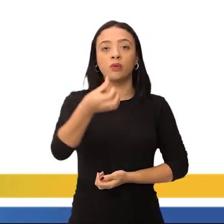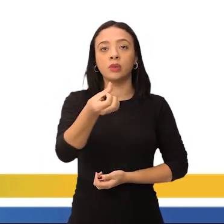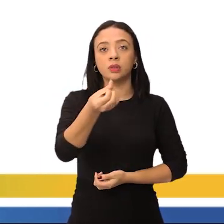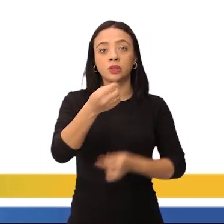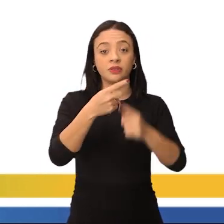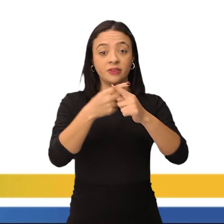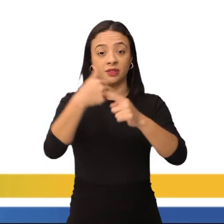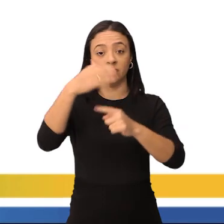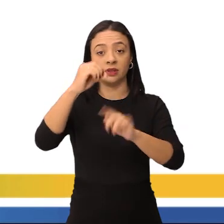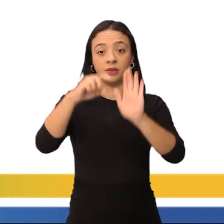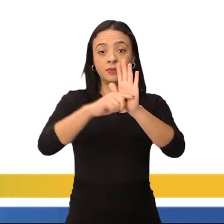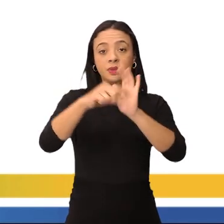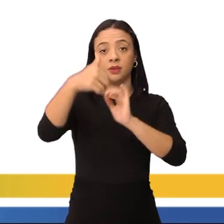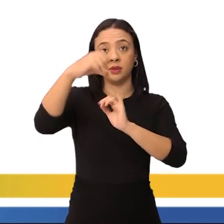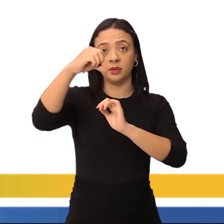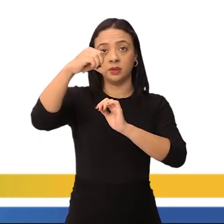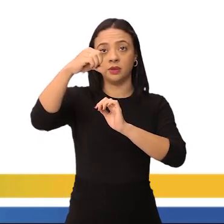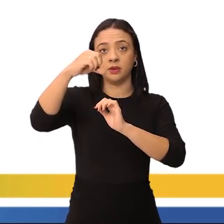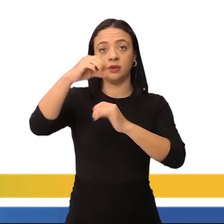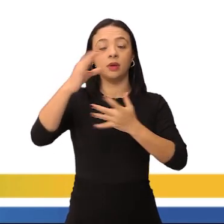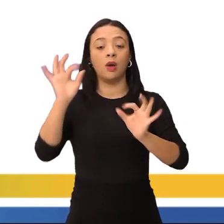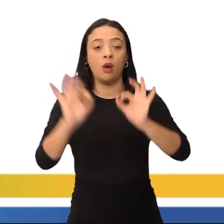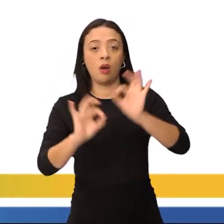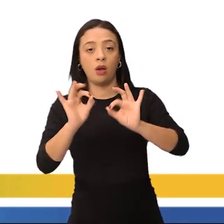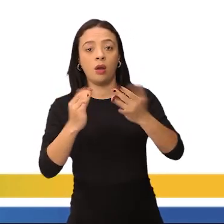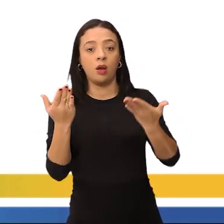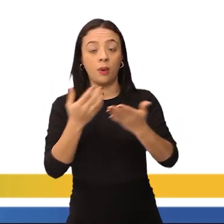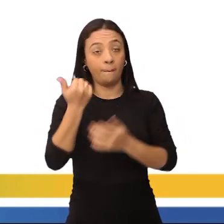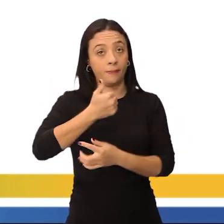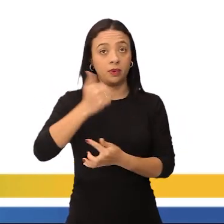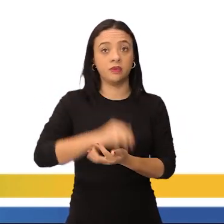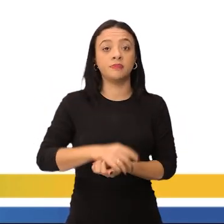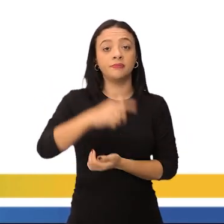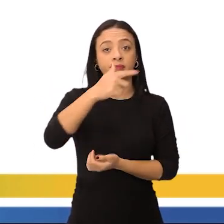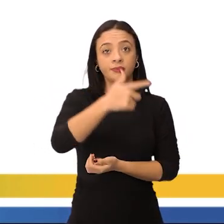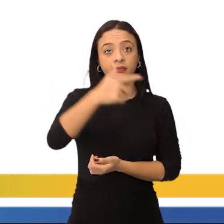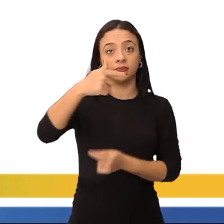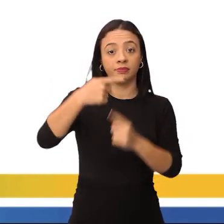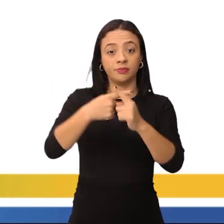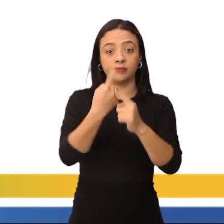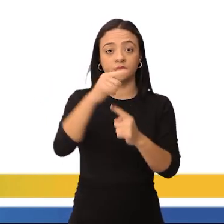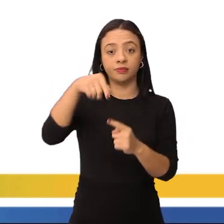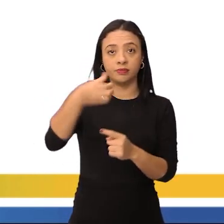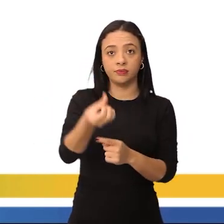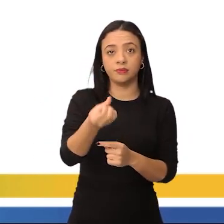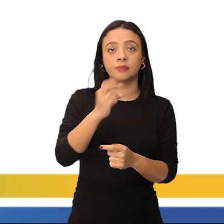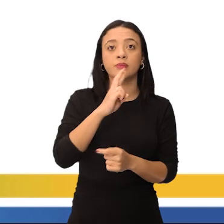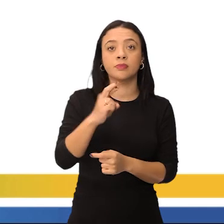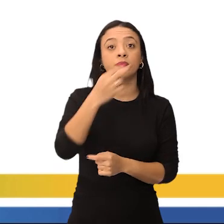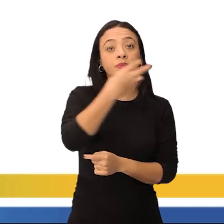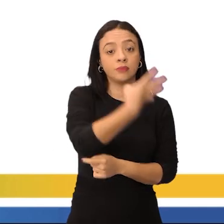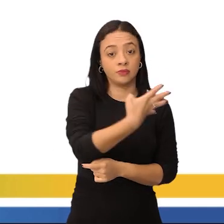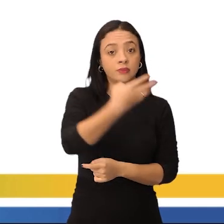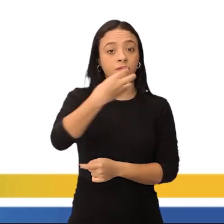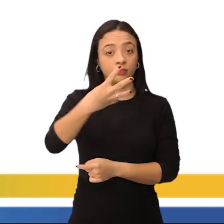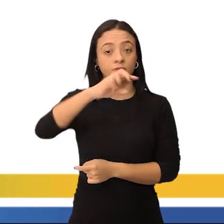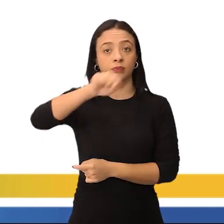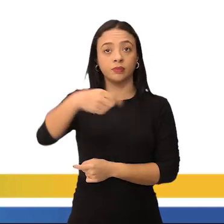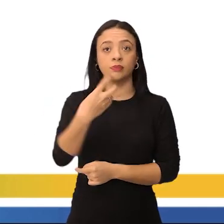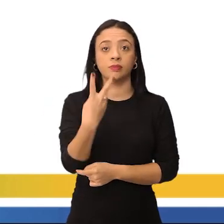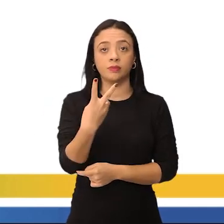de um elétron né que é 1,6 vezes 10 a menos é nova então vou fazer essa conta primeiro 27 vezes 1,6 da 43,2